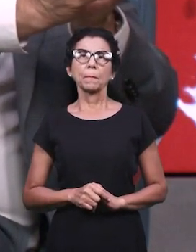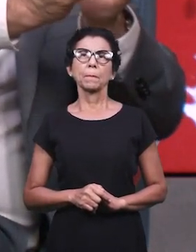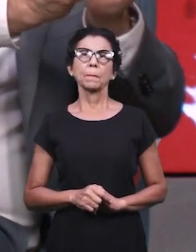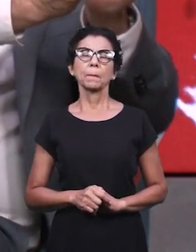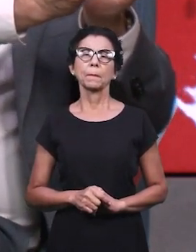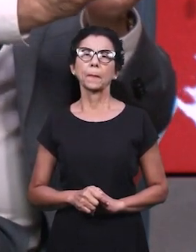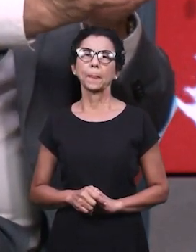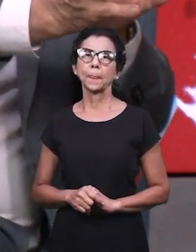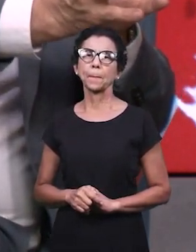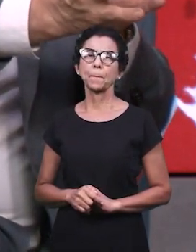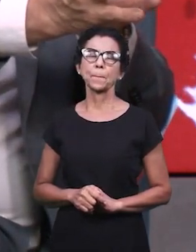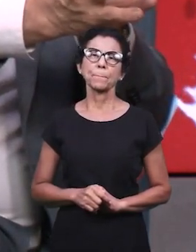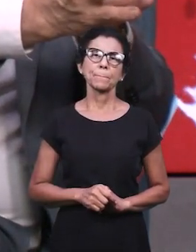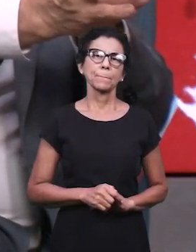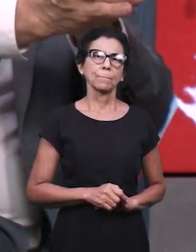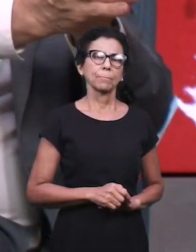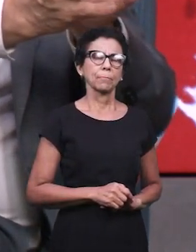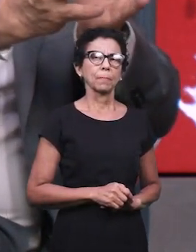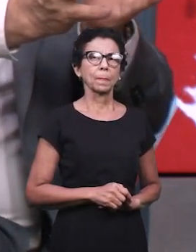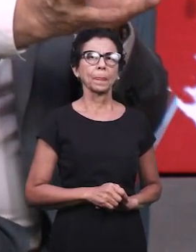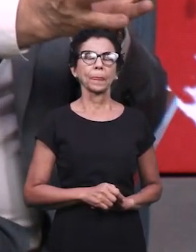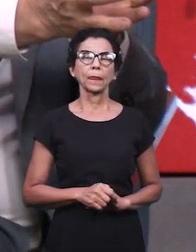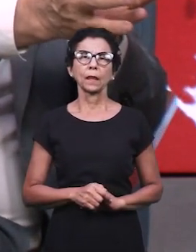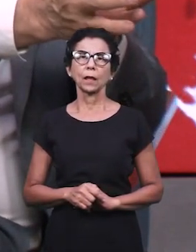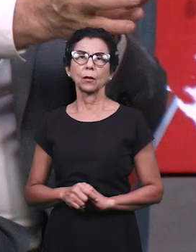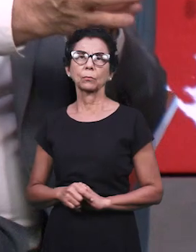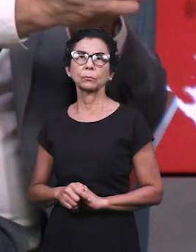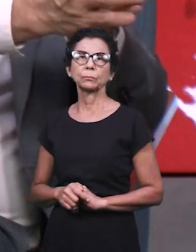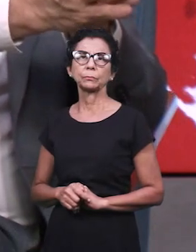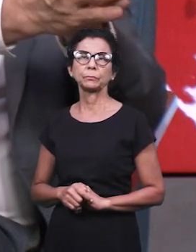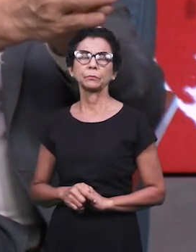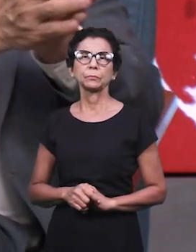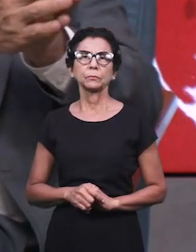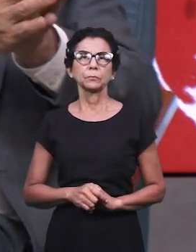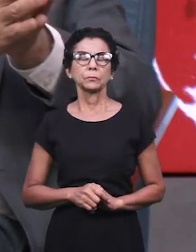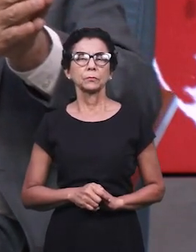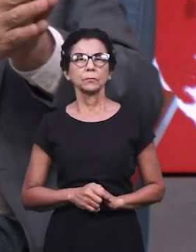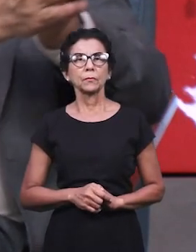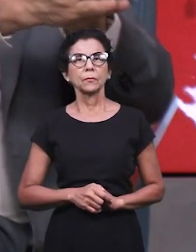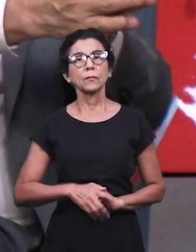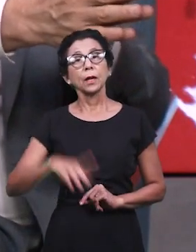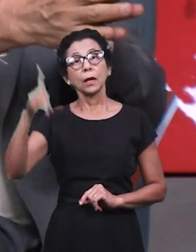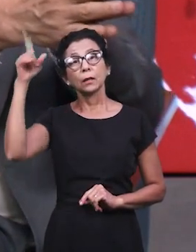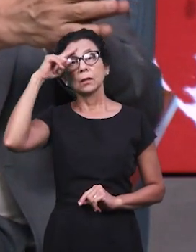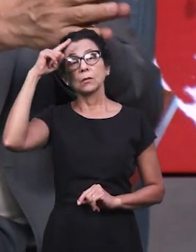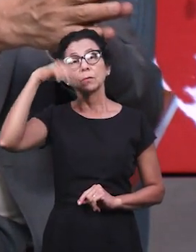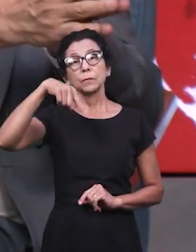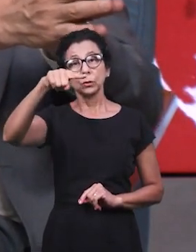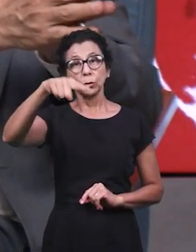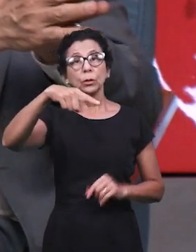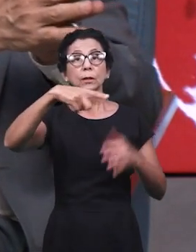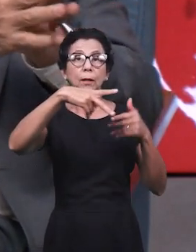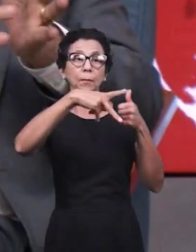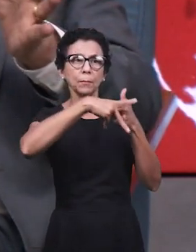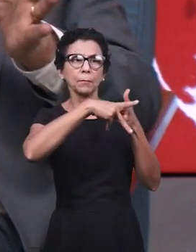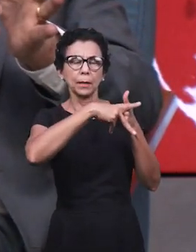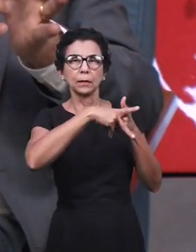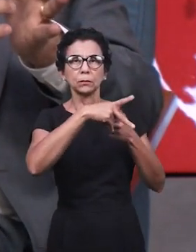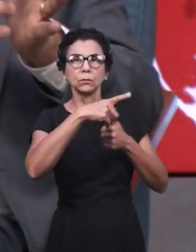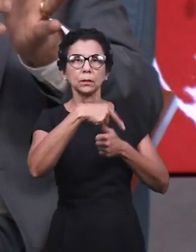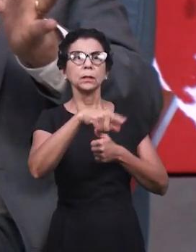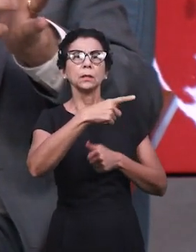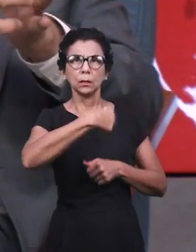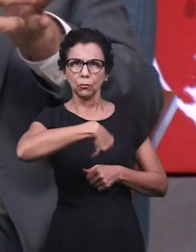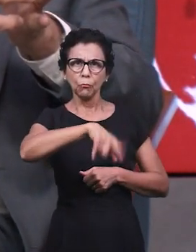Pedro tinha, além do ministério de apóstolo, ele era mais evangelista. Então você pode